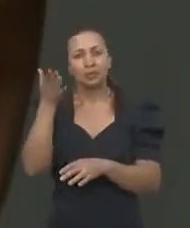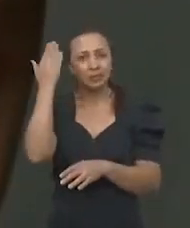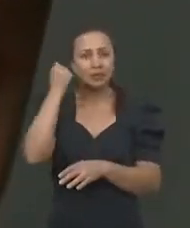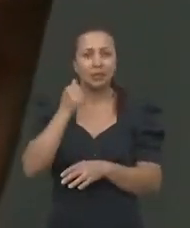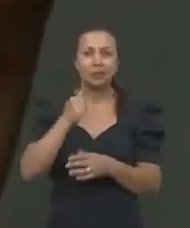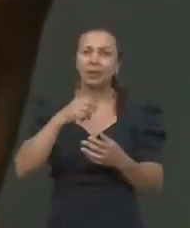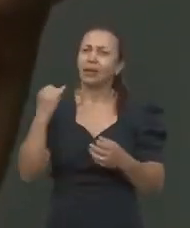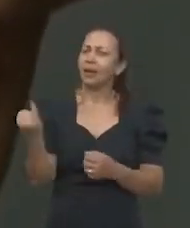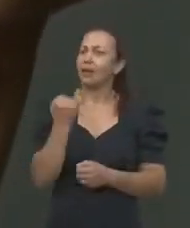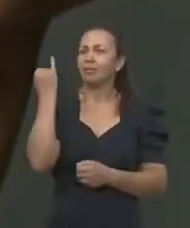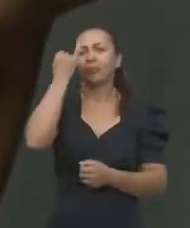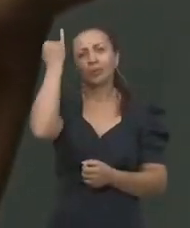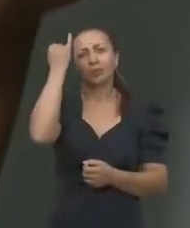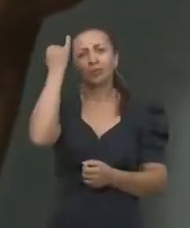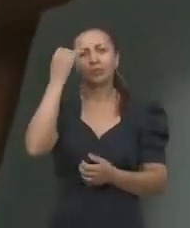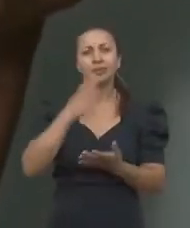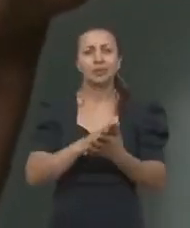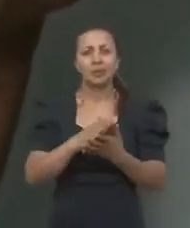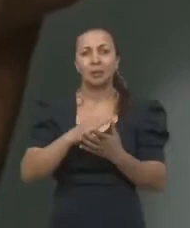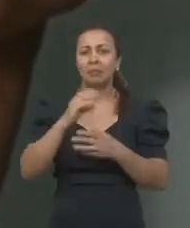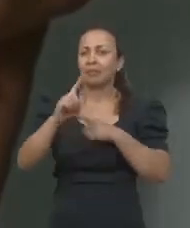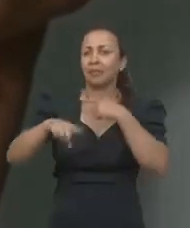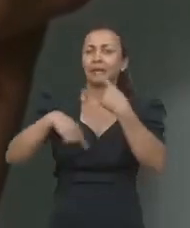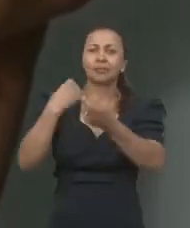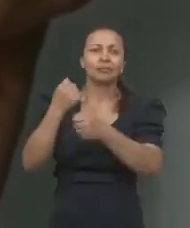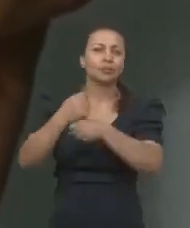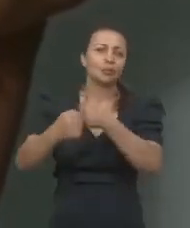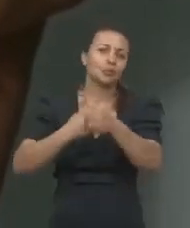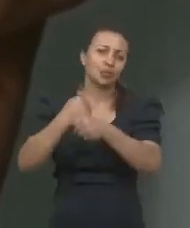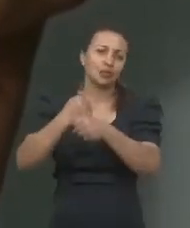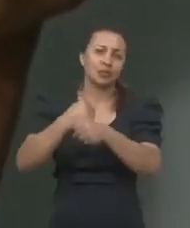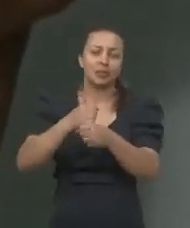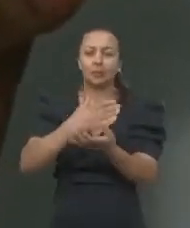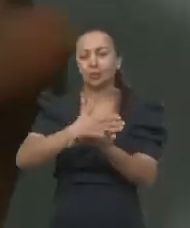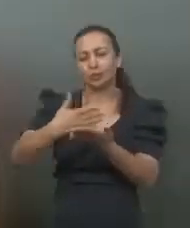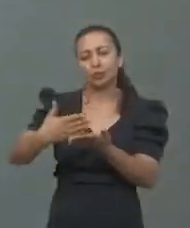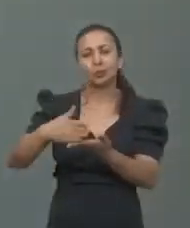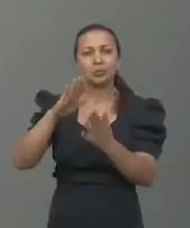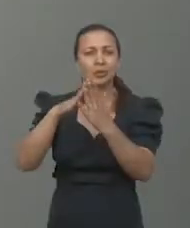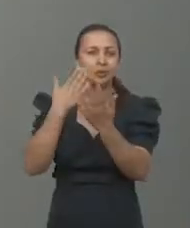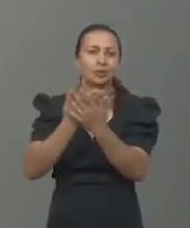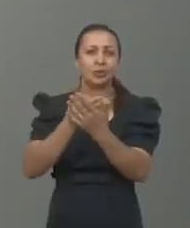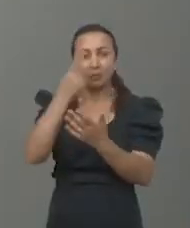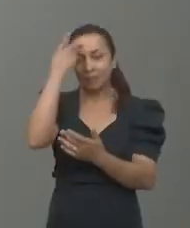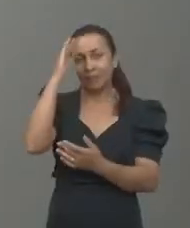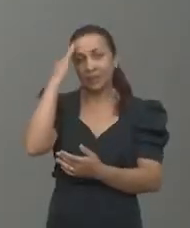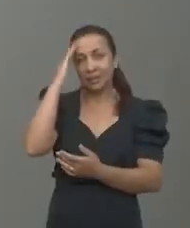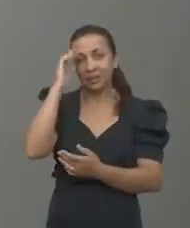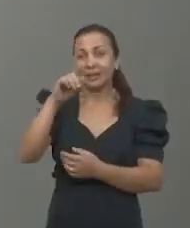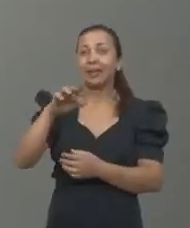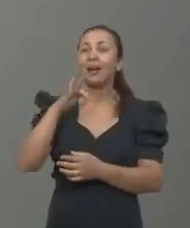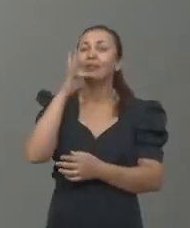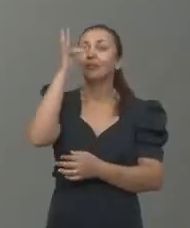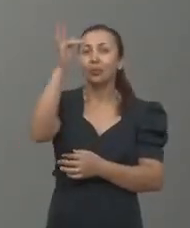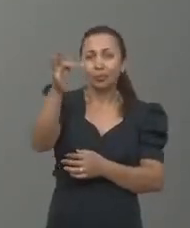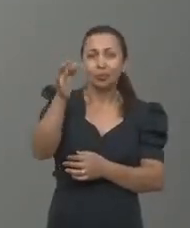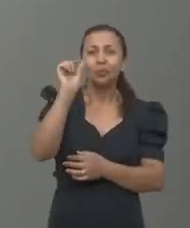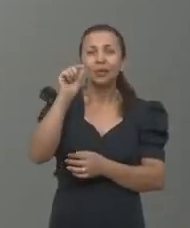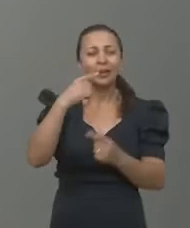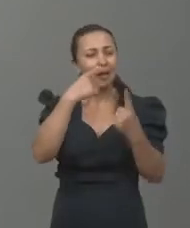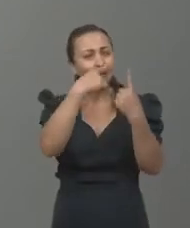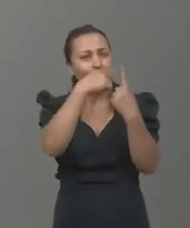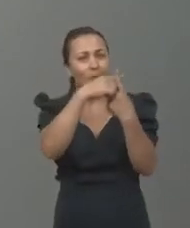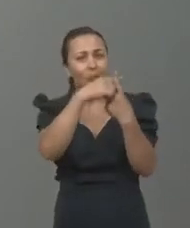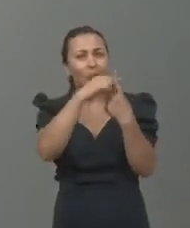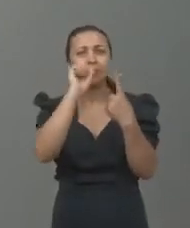gente sabe que é um precursor importante, né, para os anos iniciais, para entender lá na frente o que é uma